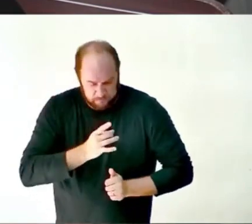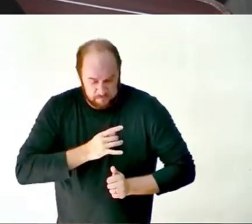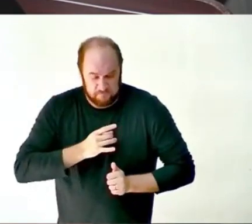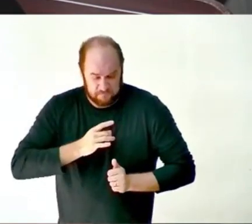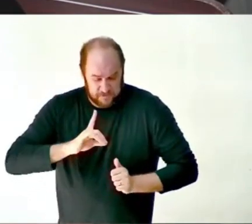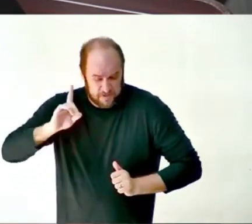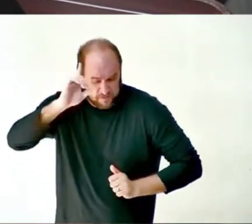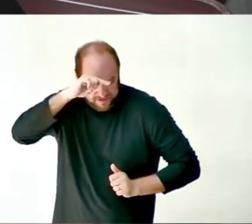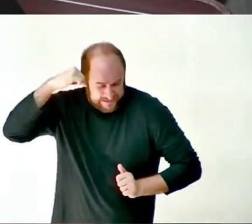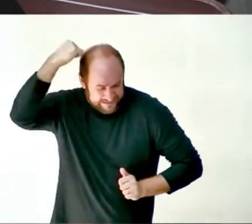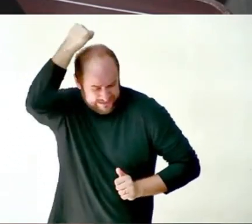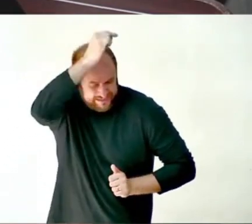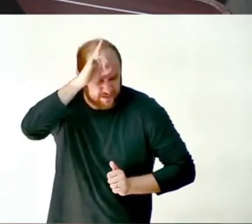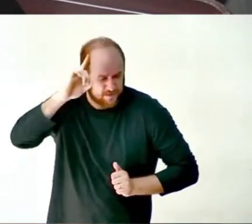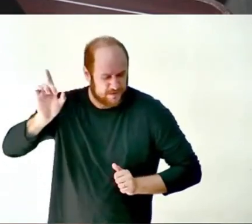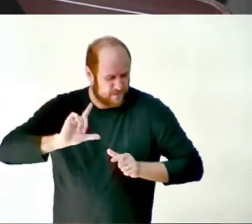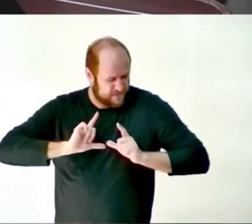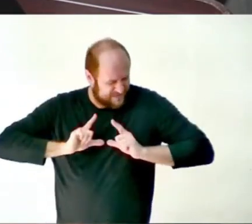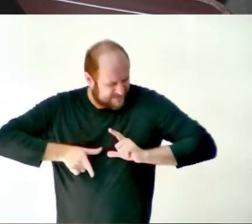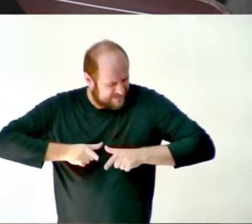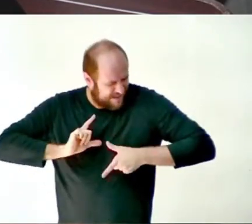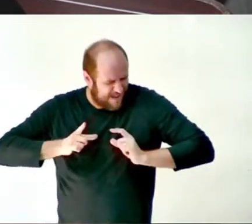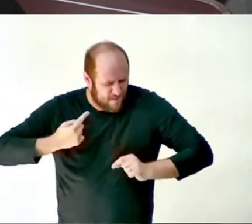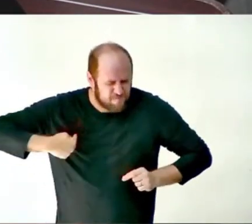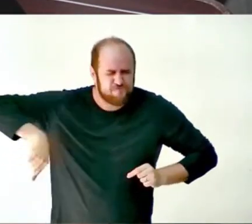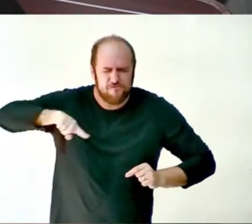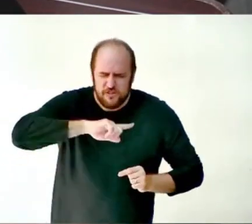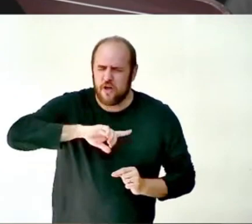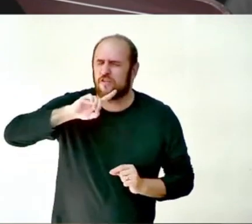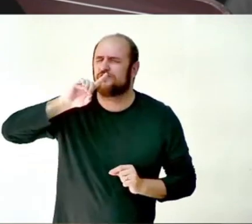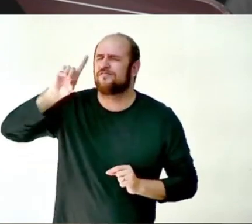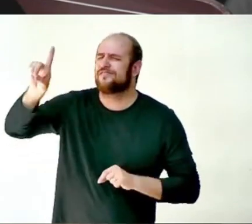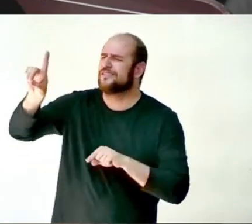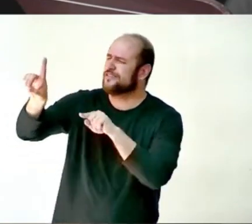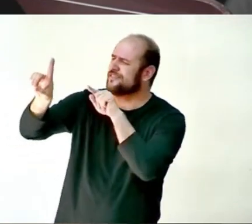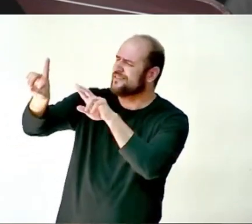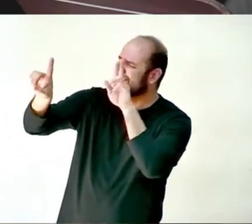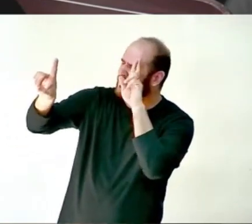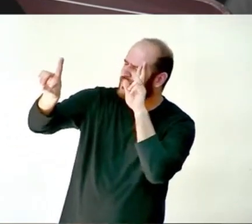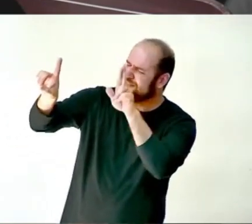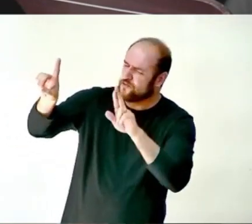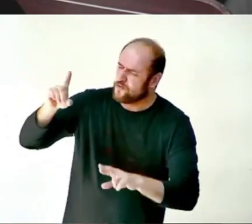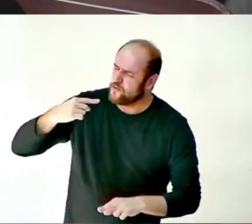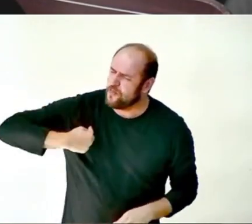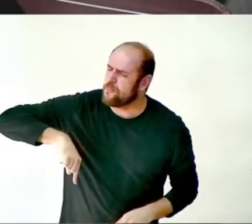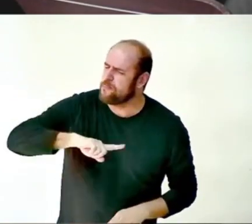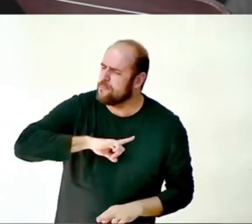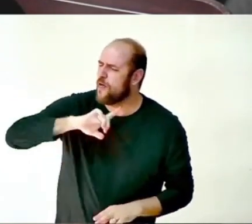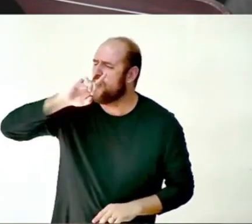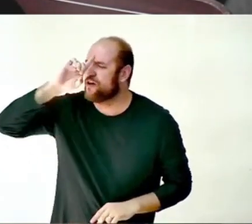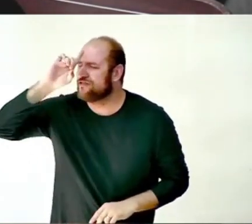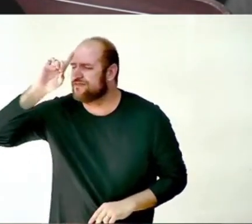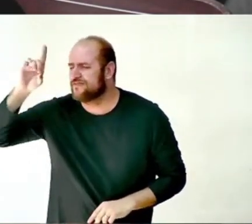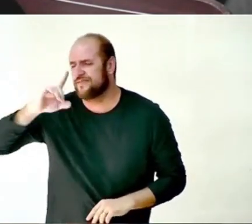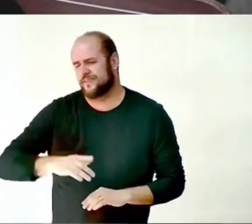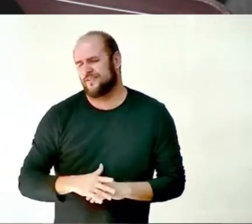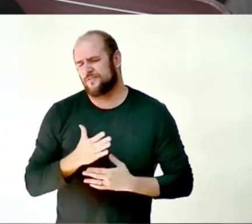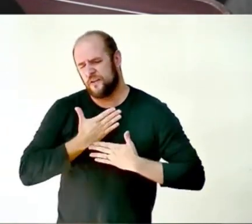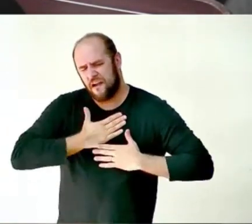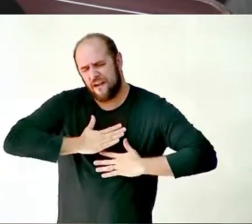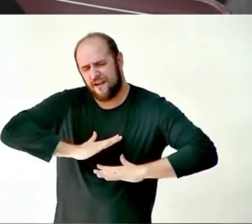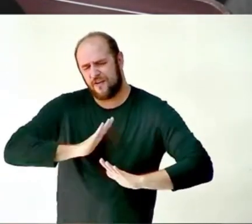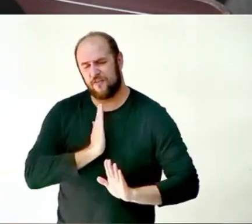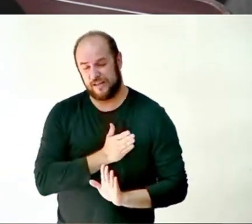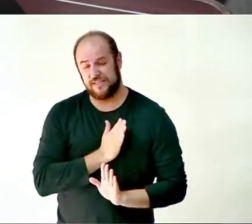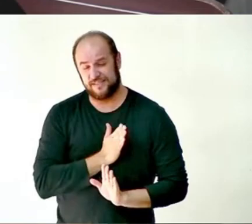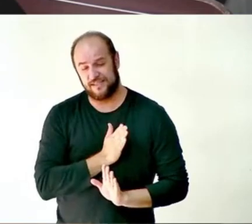santo, Deus de Israel, nosso Deus. Tu és o nosso Deus, que acalma o nosso coração, mesmo